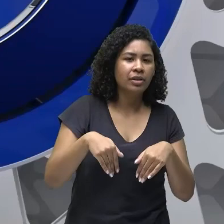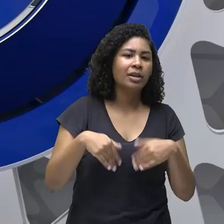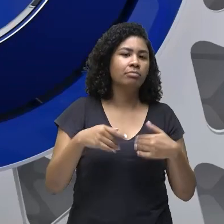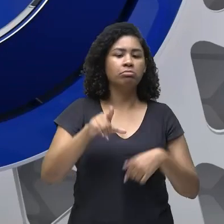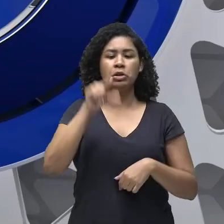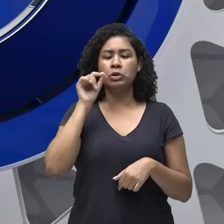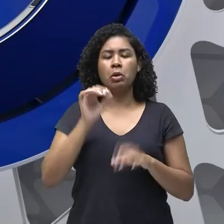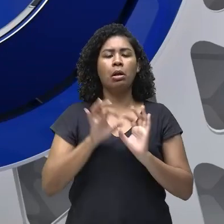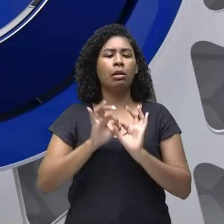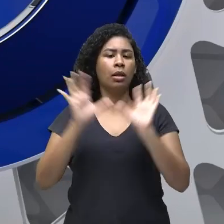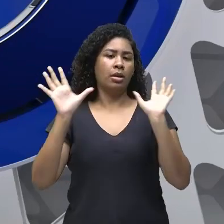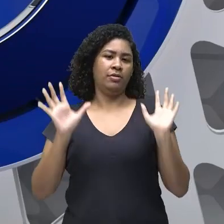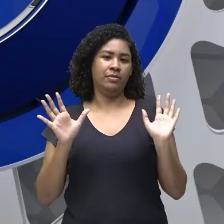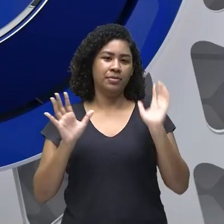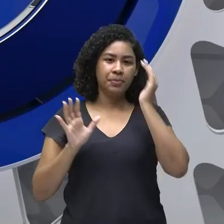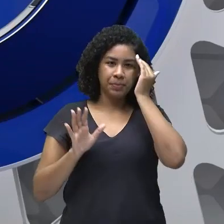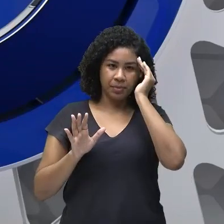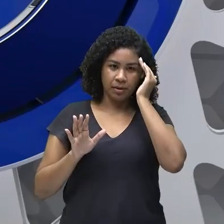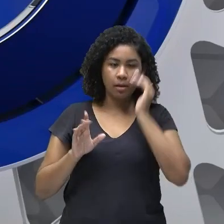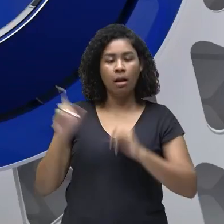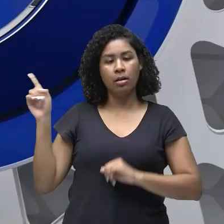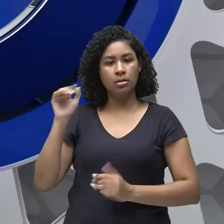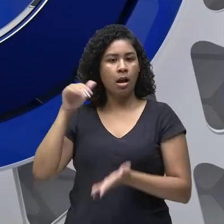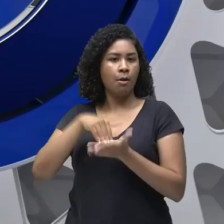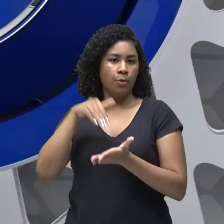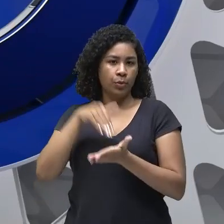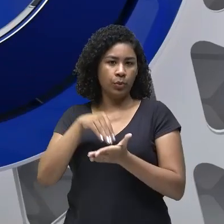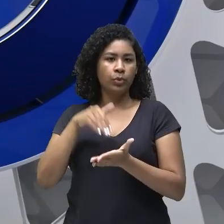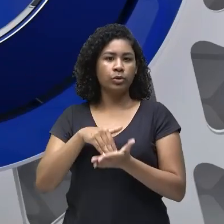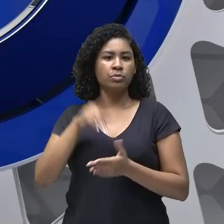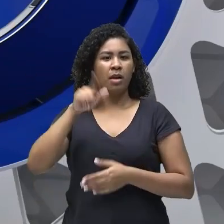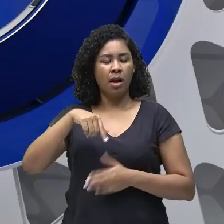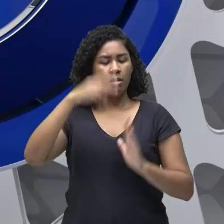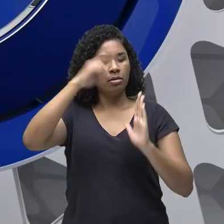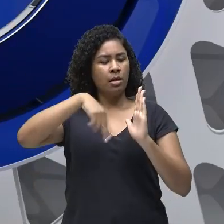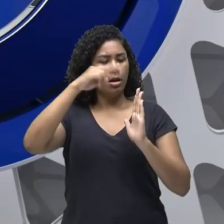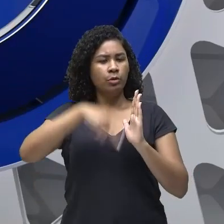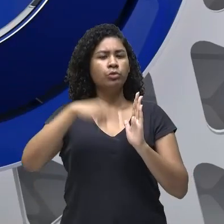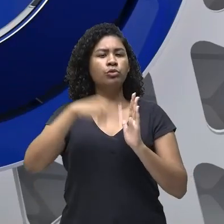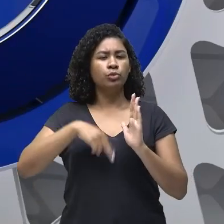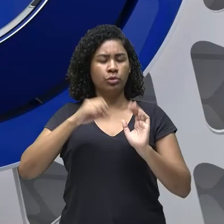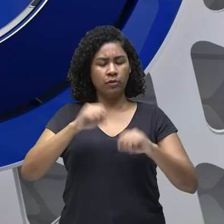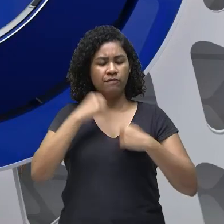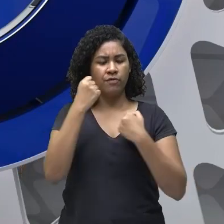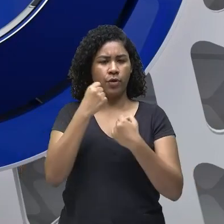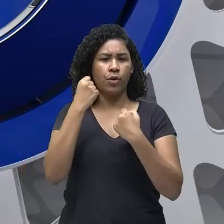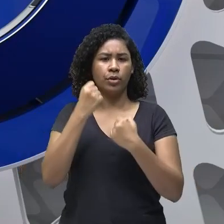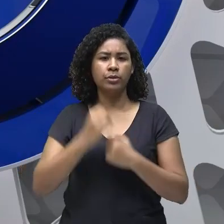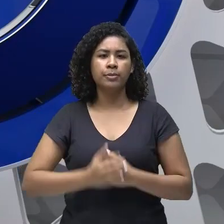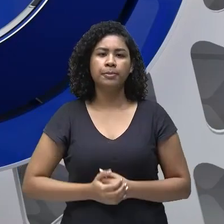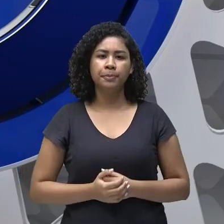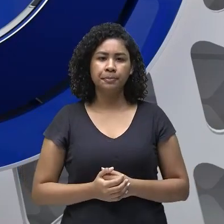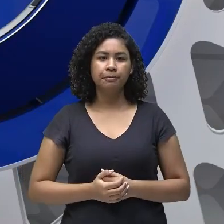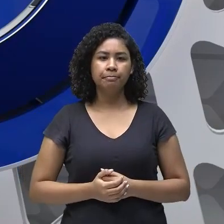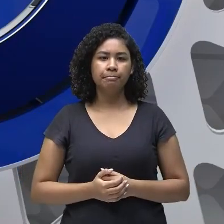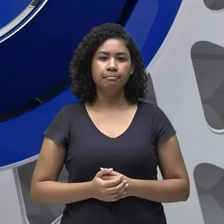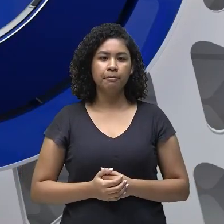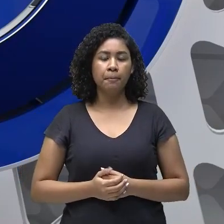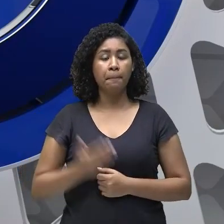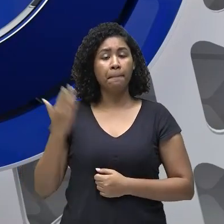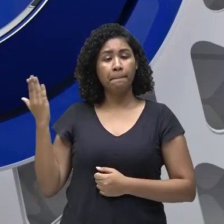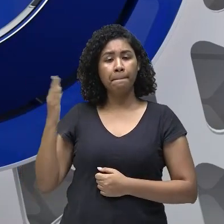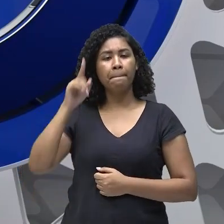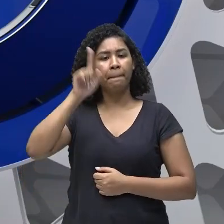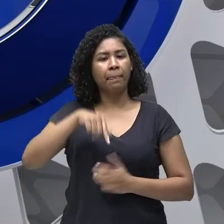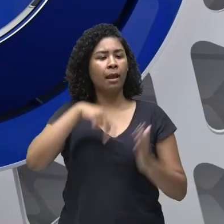a Intensive Reading, que é uma leitura intensiva, como o próprio nome diz. Basicamente, uma leitura